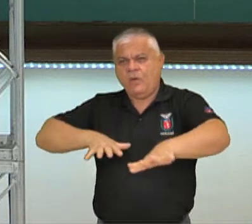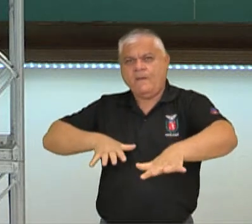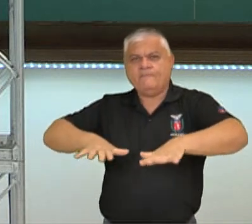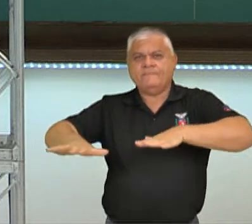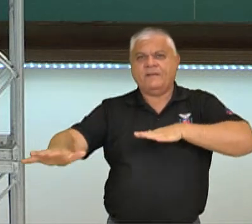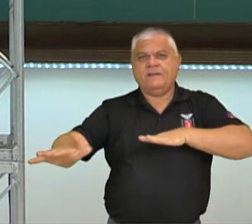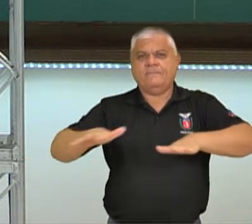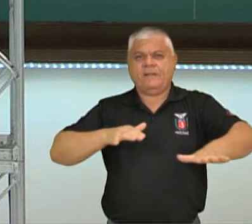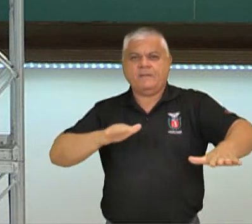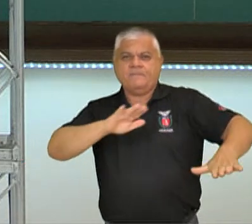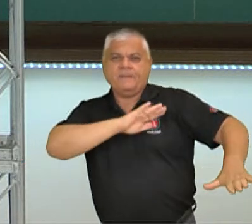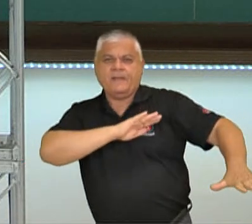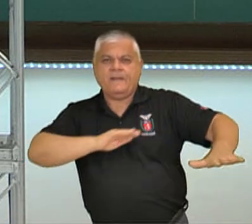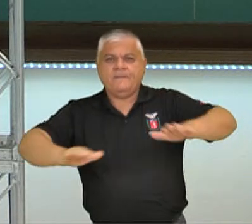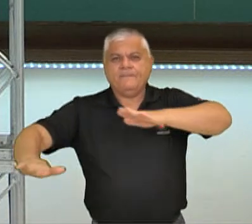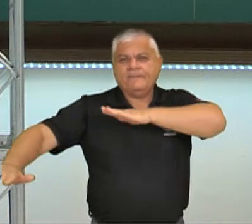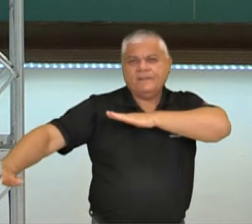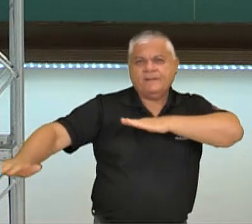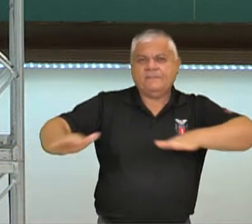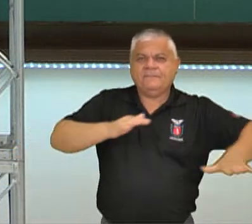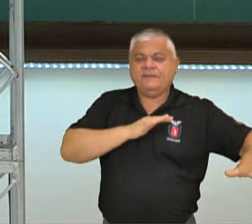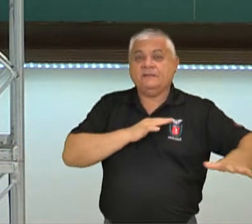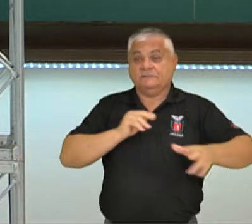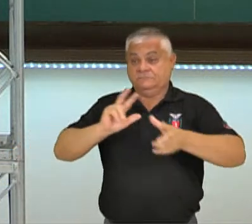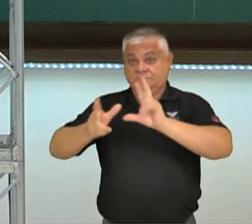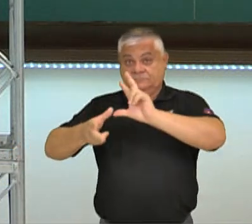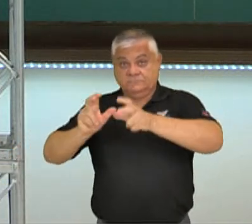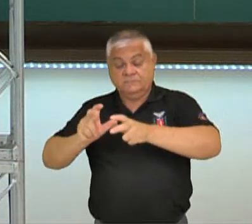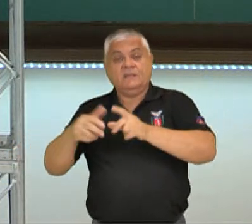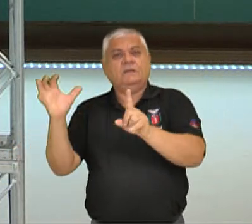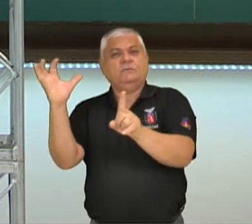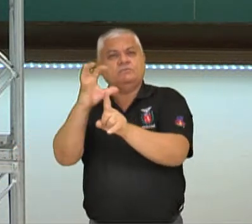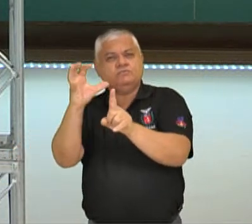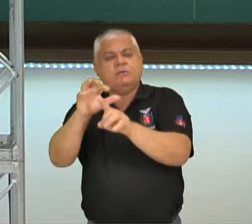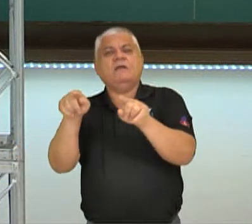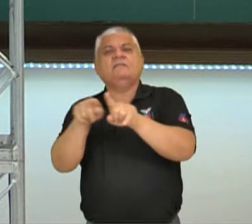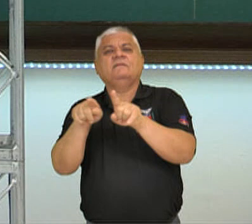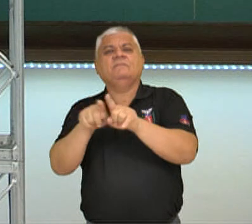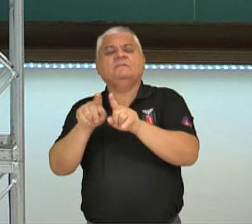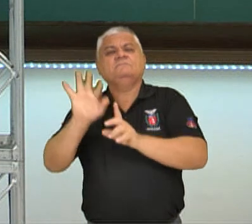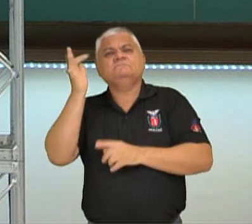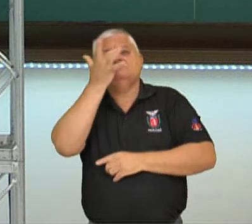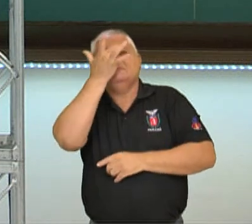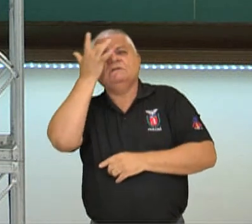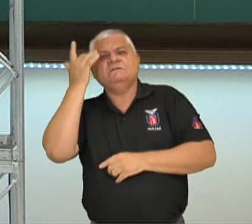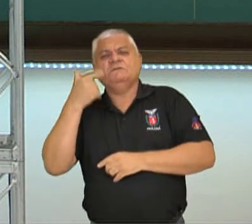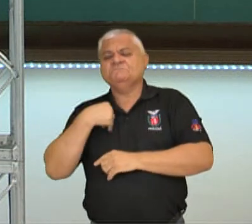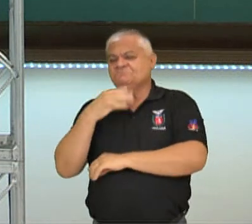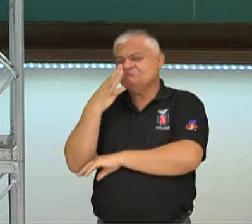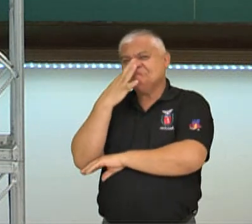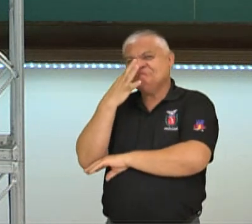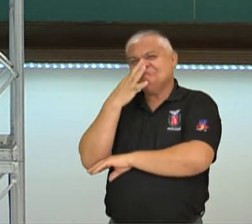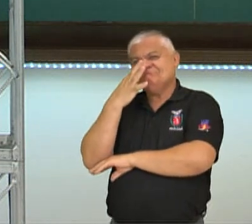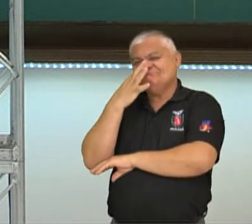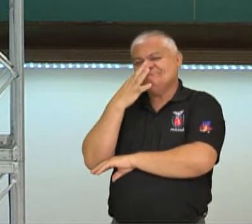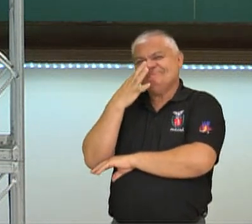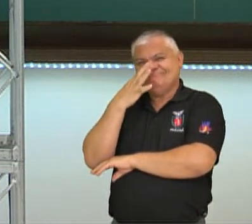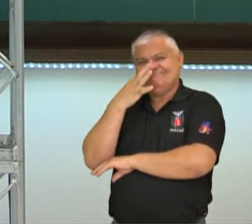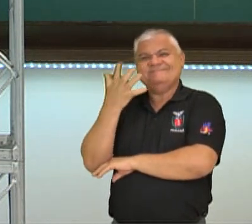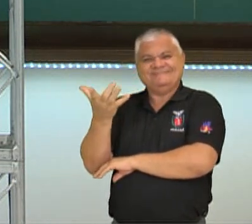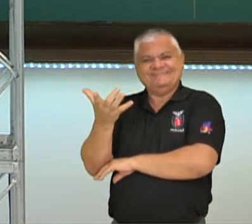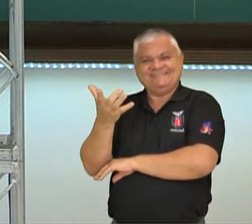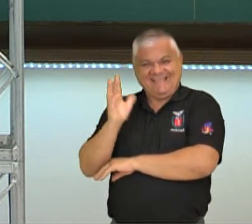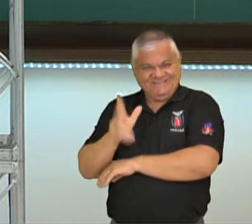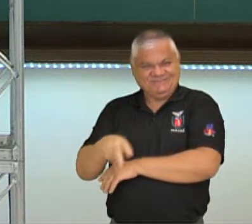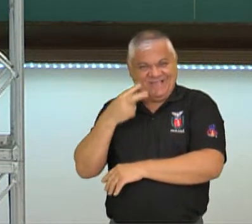movimentos executados pelos capoeiristas e influencia até aquelas pessoas que estão ali só para assistir. Você